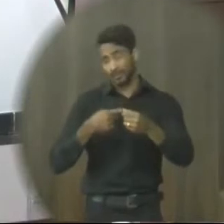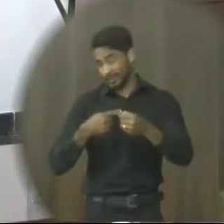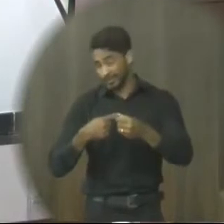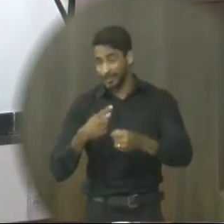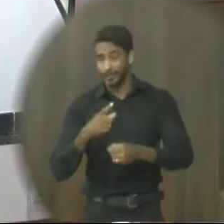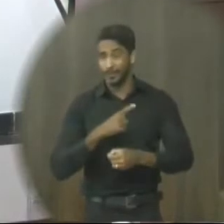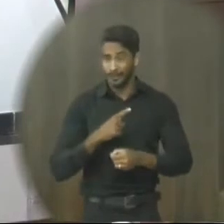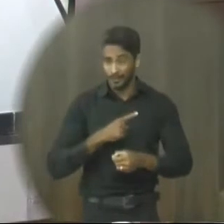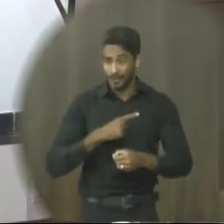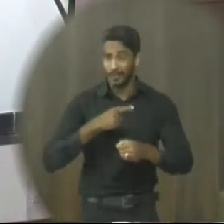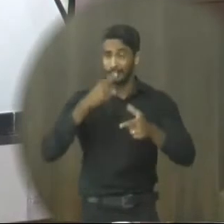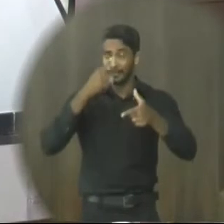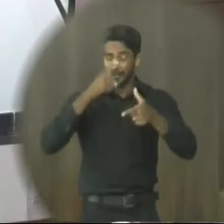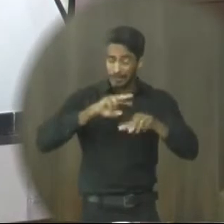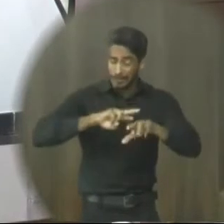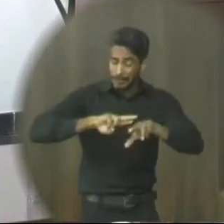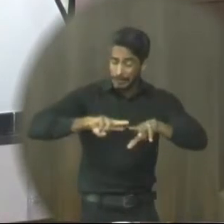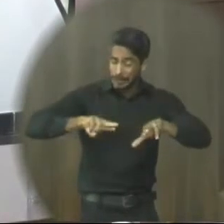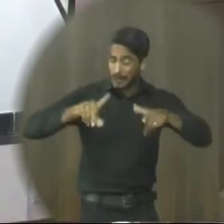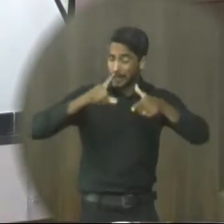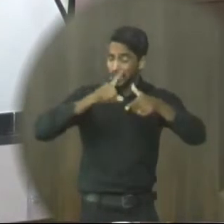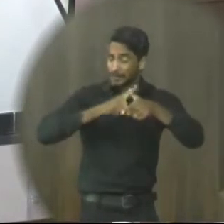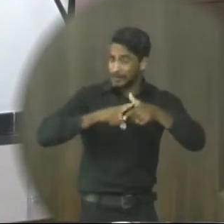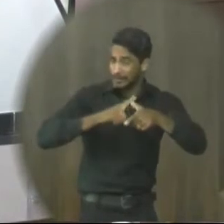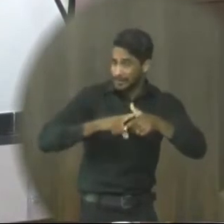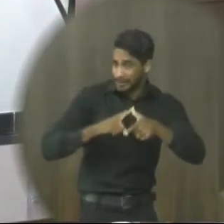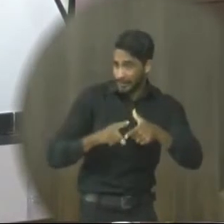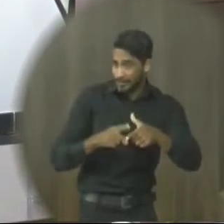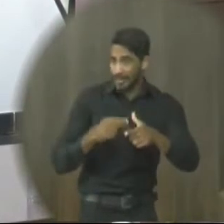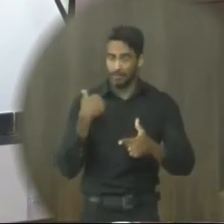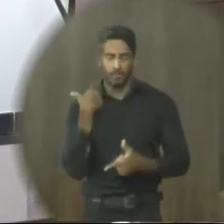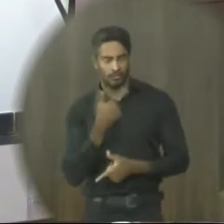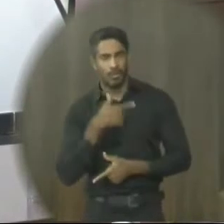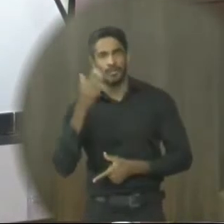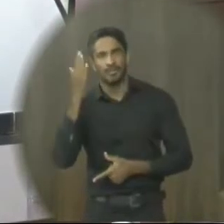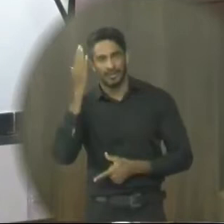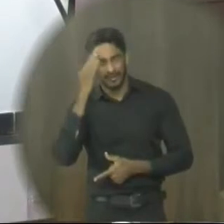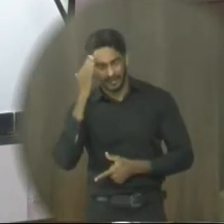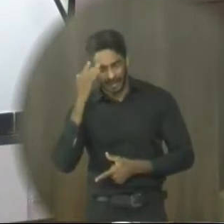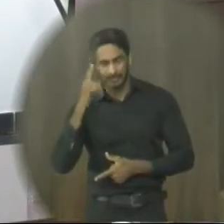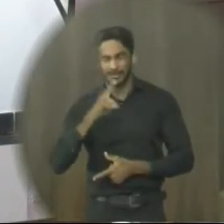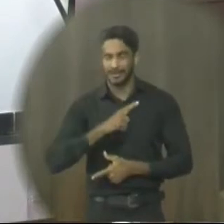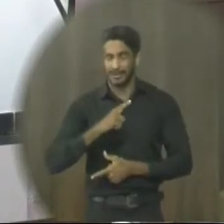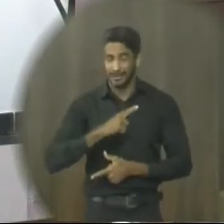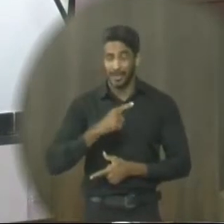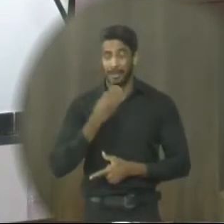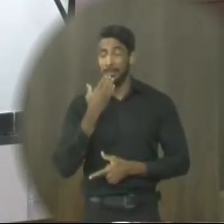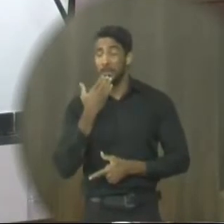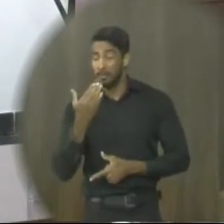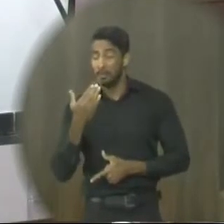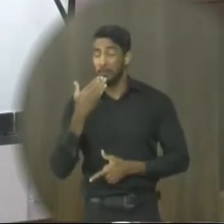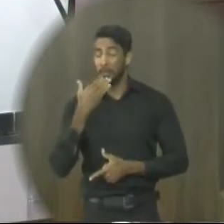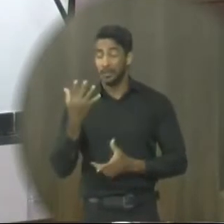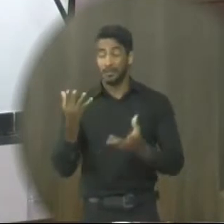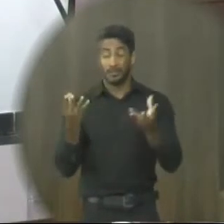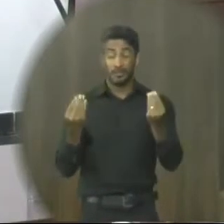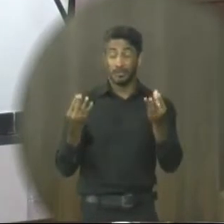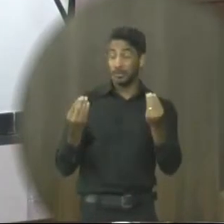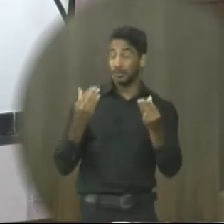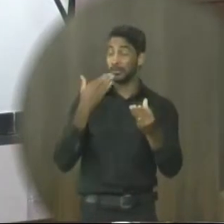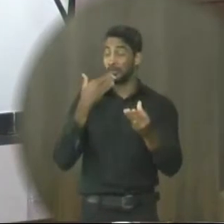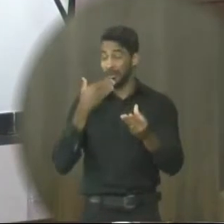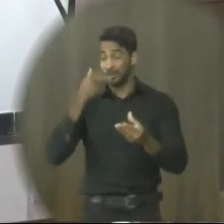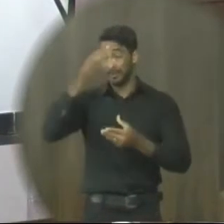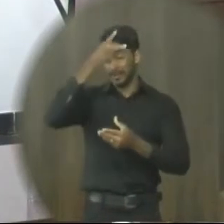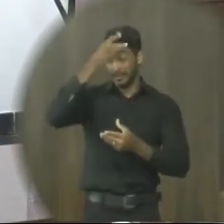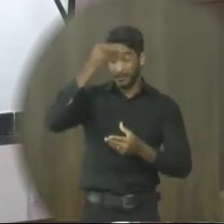ele tem passado por vários problemas, né? E a gente sabe que tem muitas demandas ali na prefeitura e a gente não